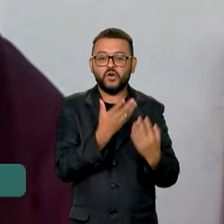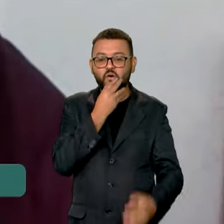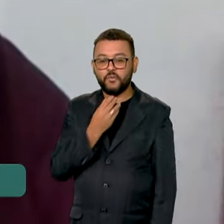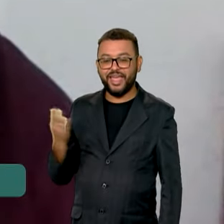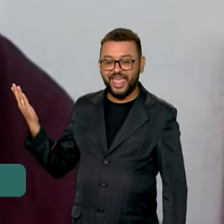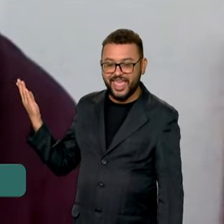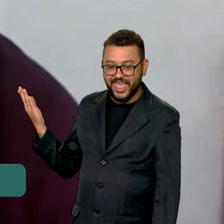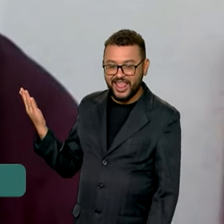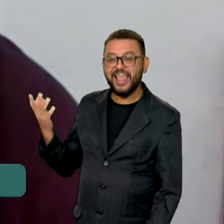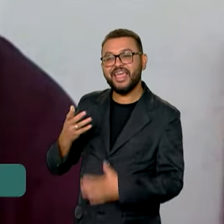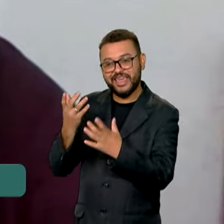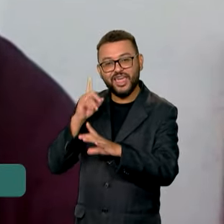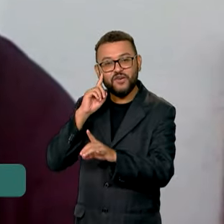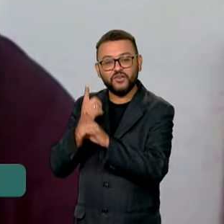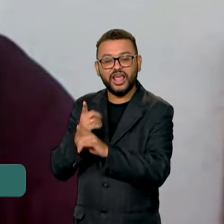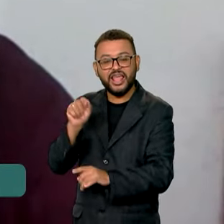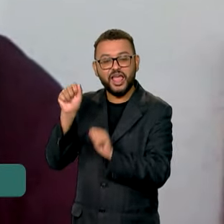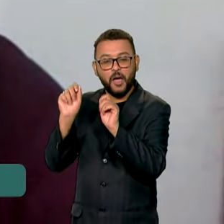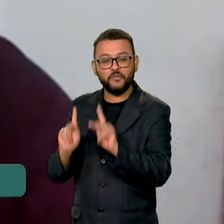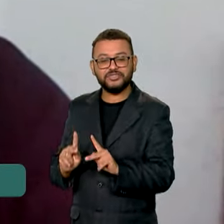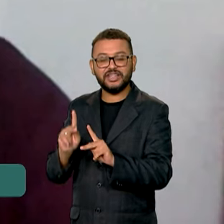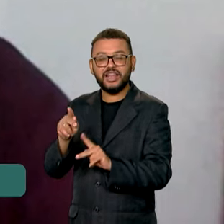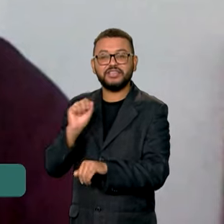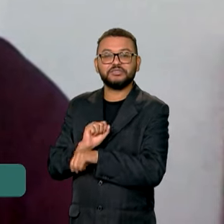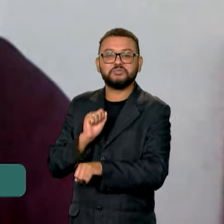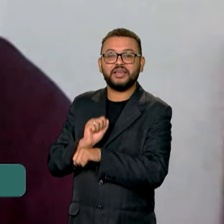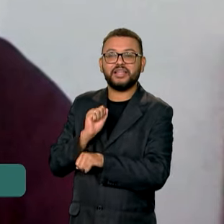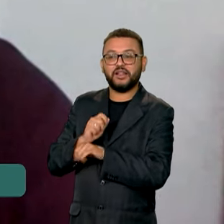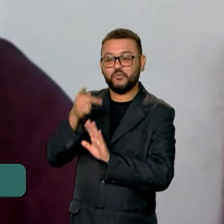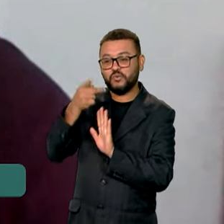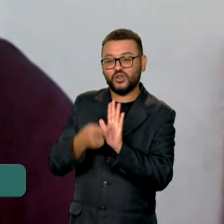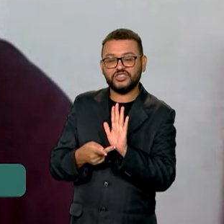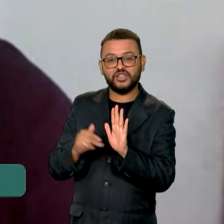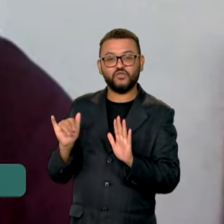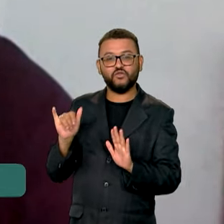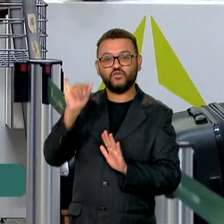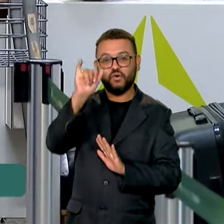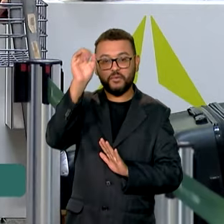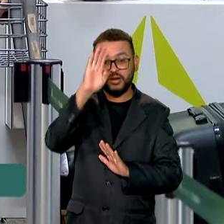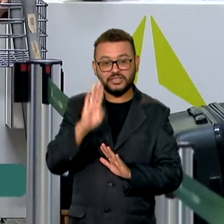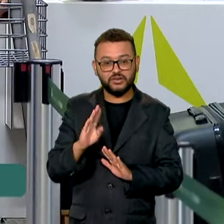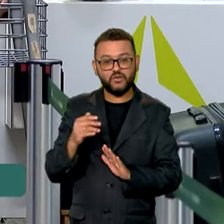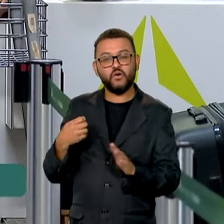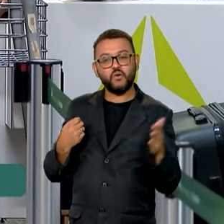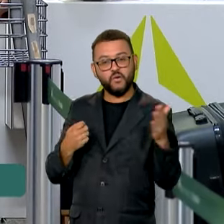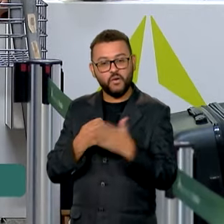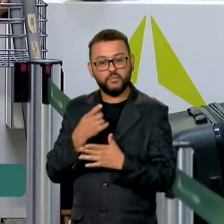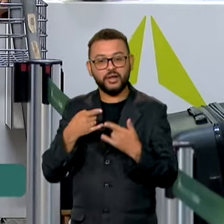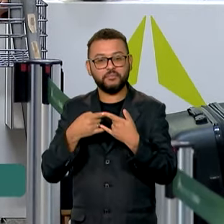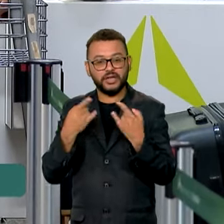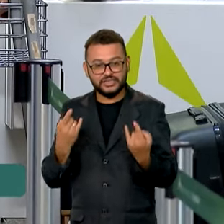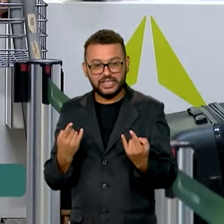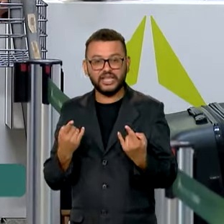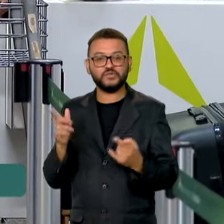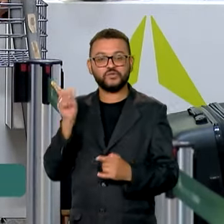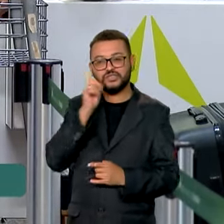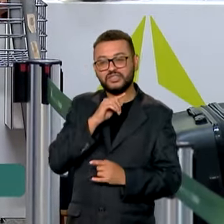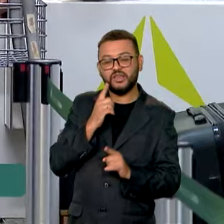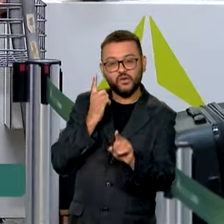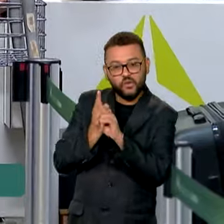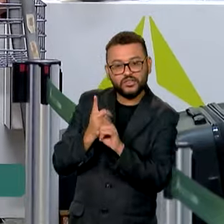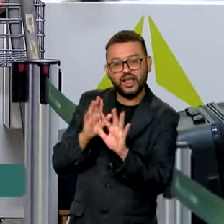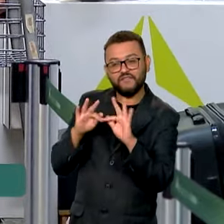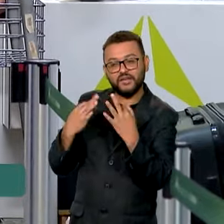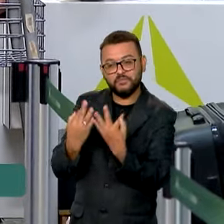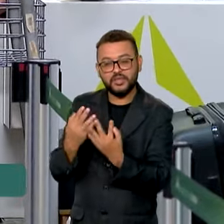Juarez pretende fazer. O aposentado estava aguardando o lançamento do Voa Brasil para comprar a passagem e rever